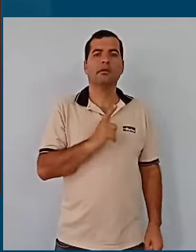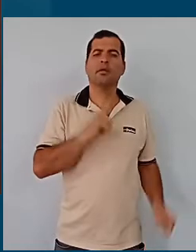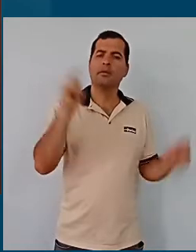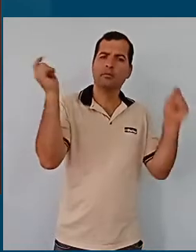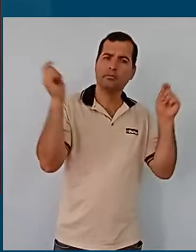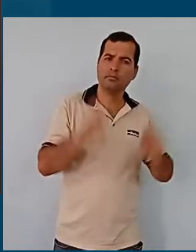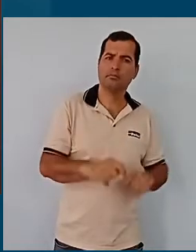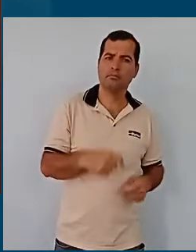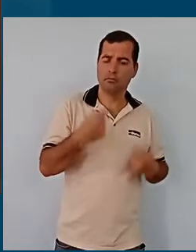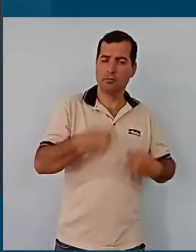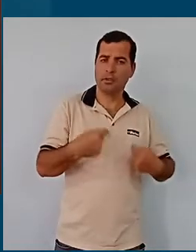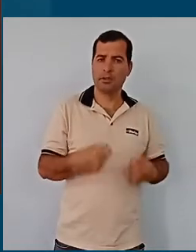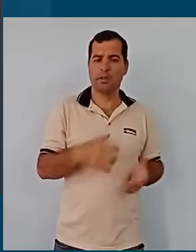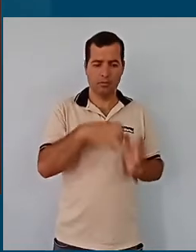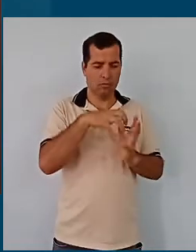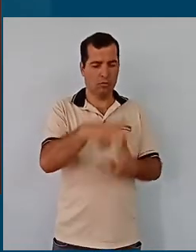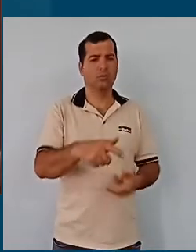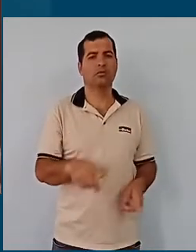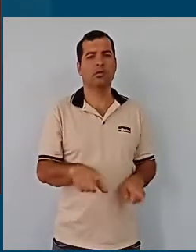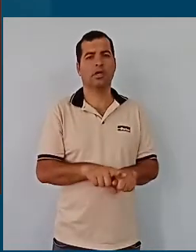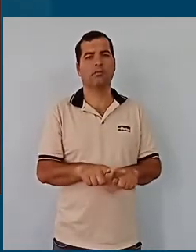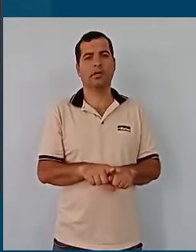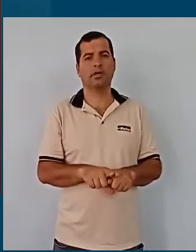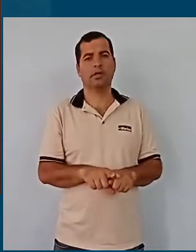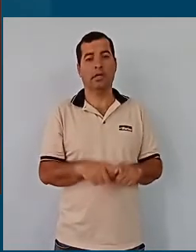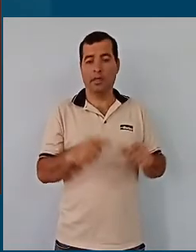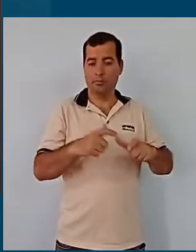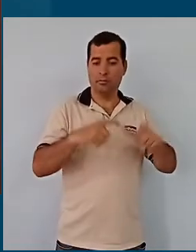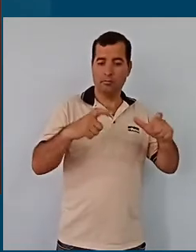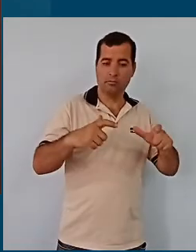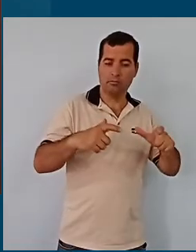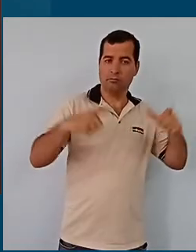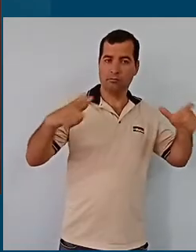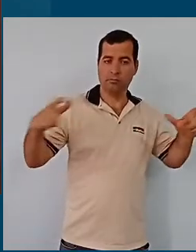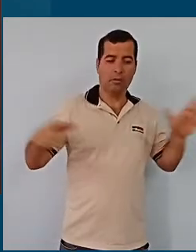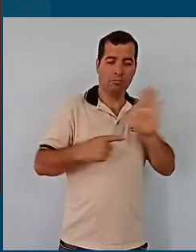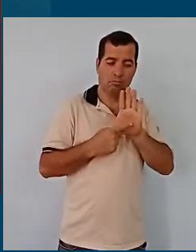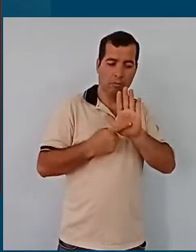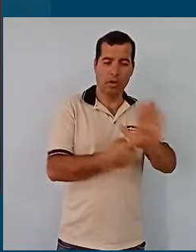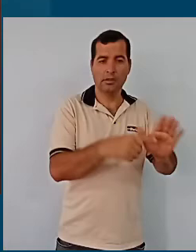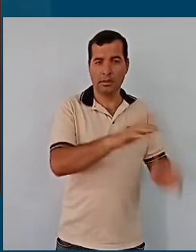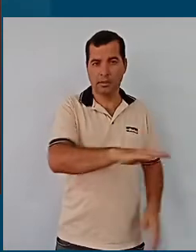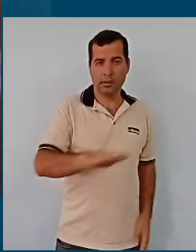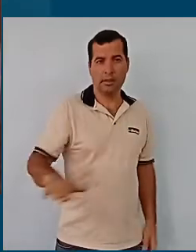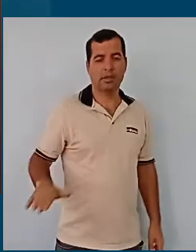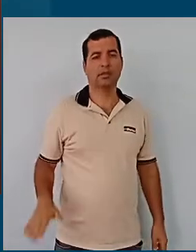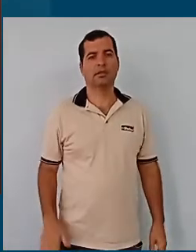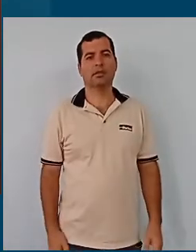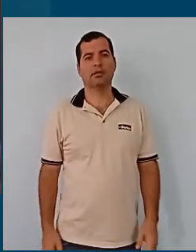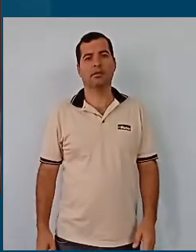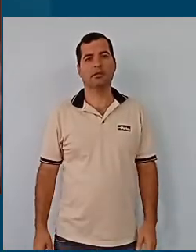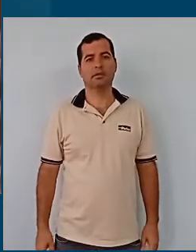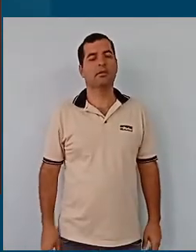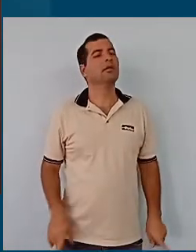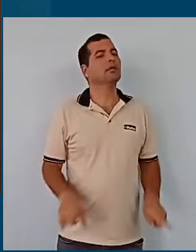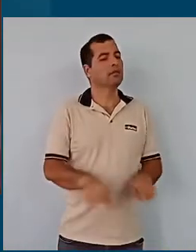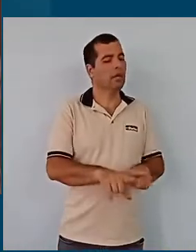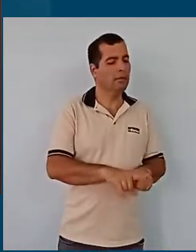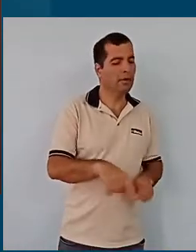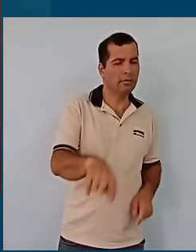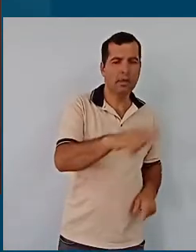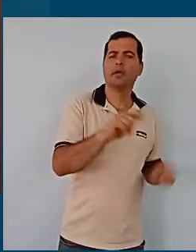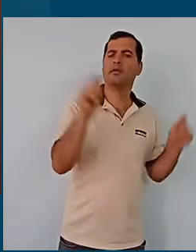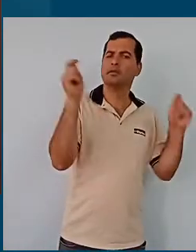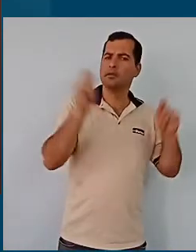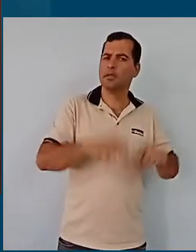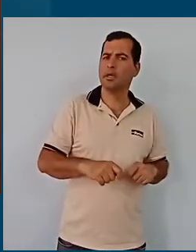uso. Então, quanto mais amplo for aquilo que a gente apresenta para as nossas crianças, mais amplas são as habilidades